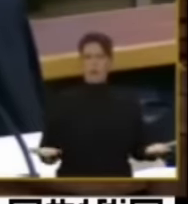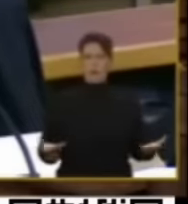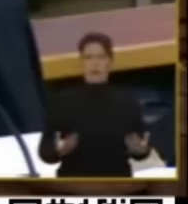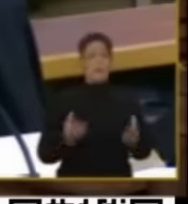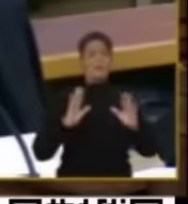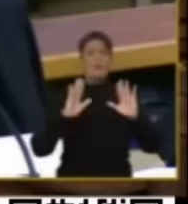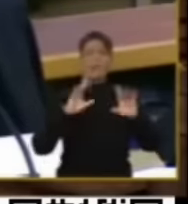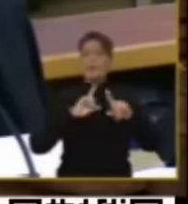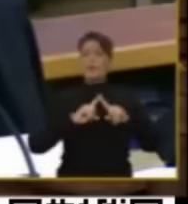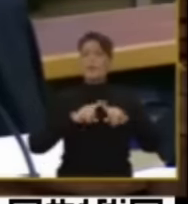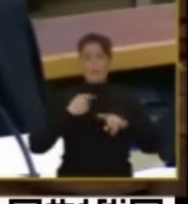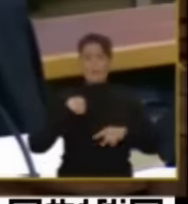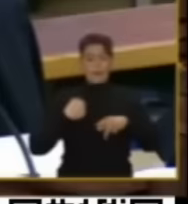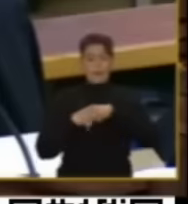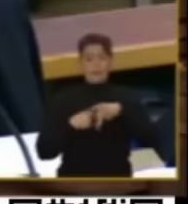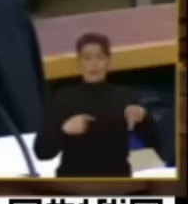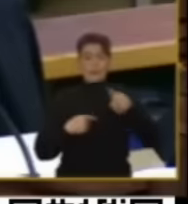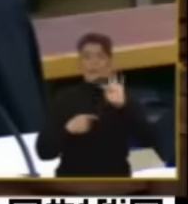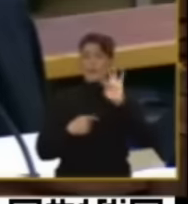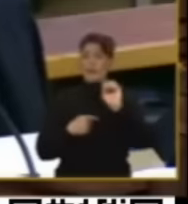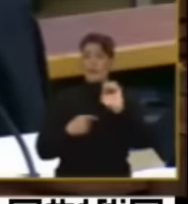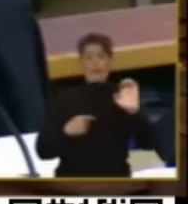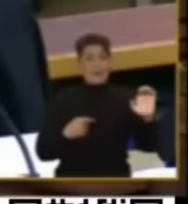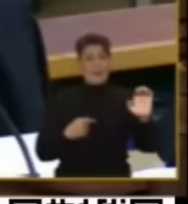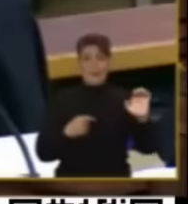aqui que